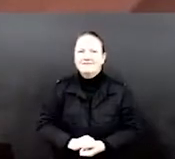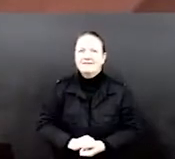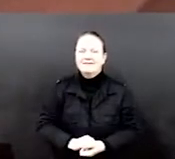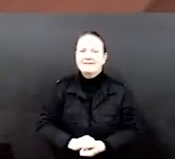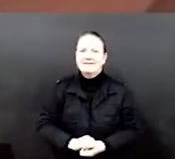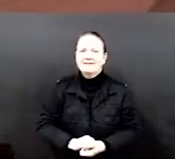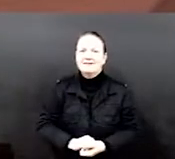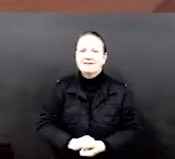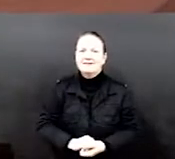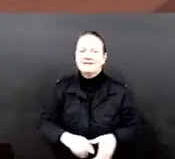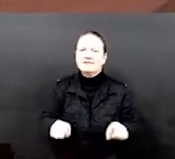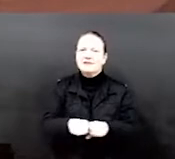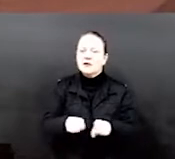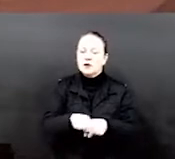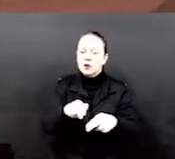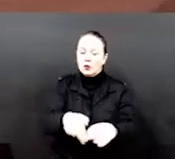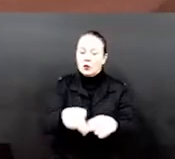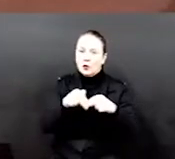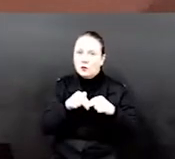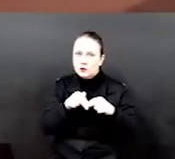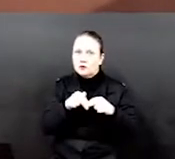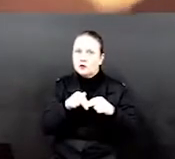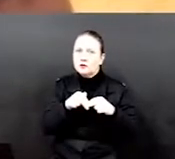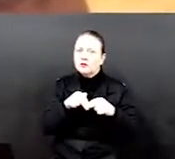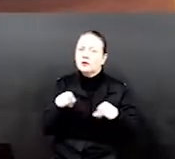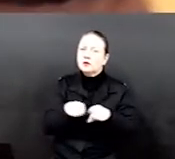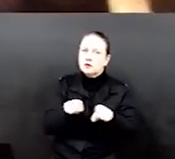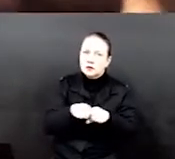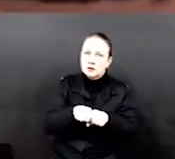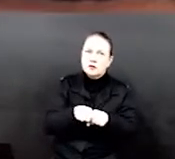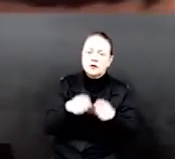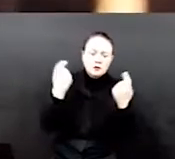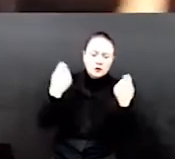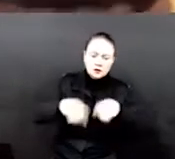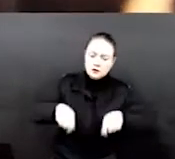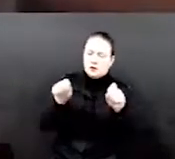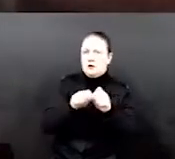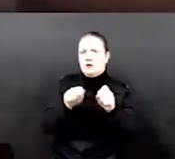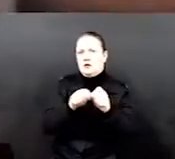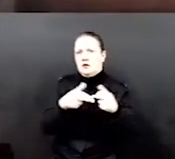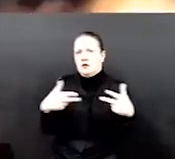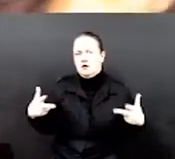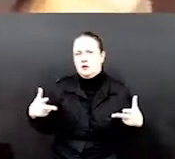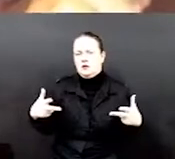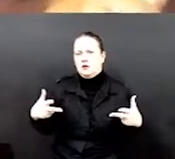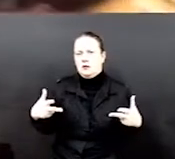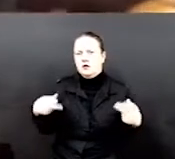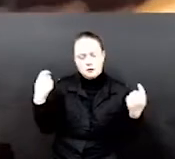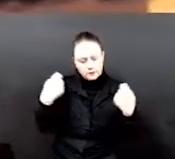tempo por uma causa que algo há que se fazer, né? Tem uma ação mecânica aí que pode